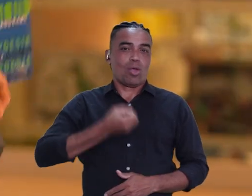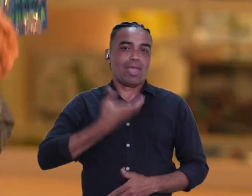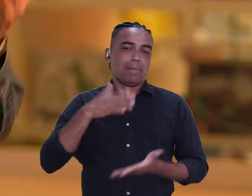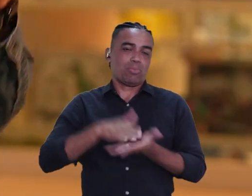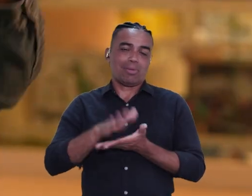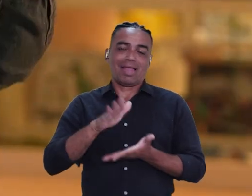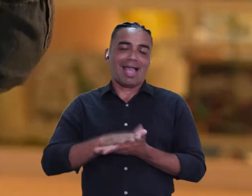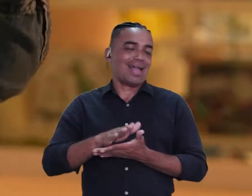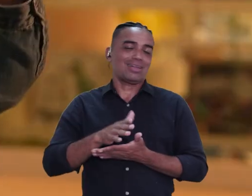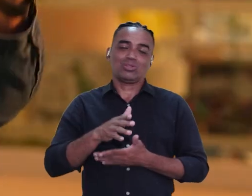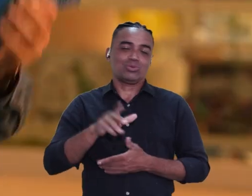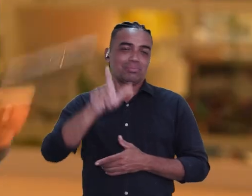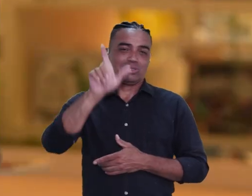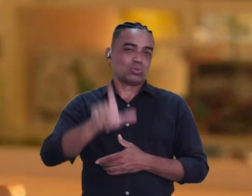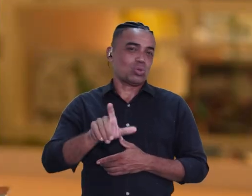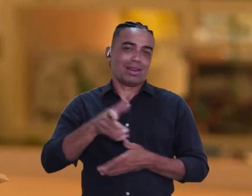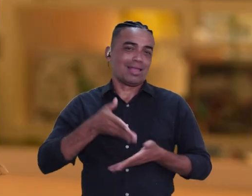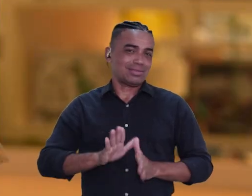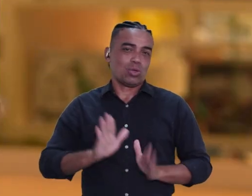publicado.